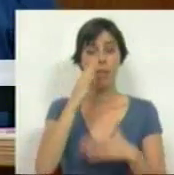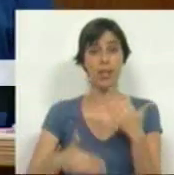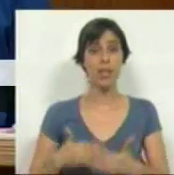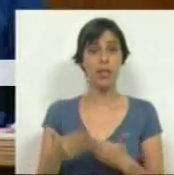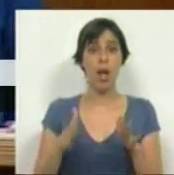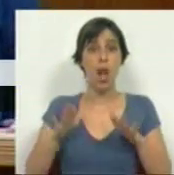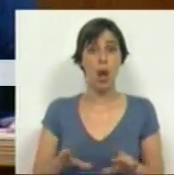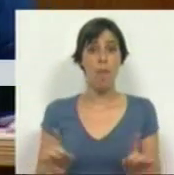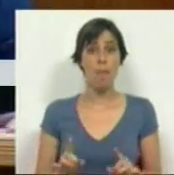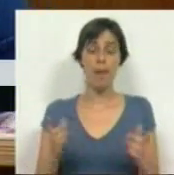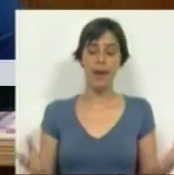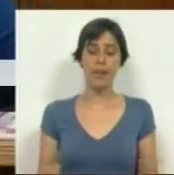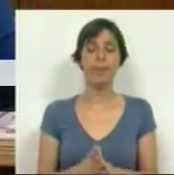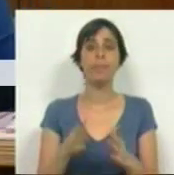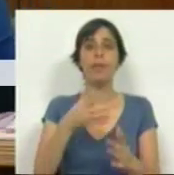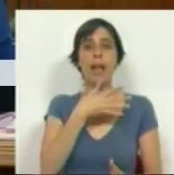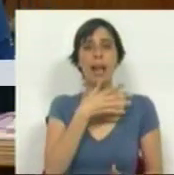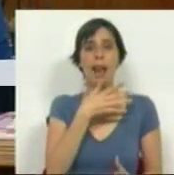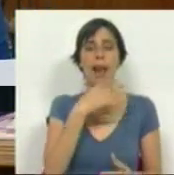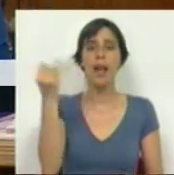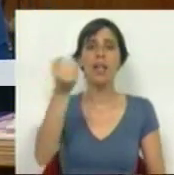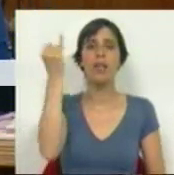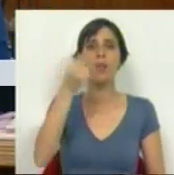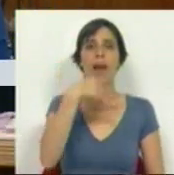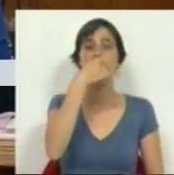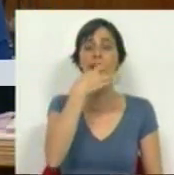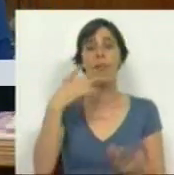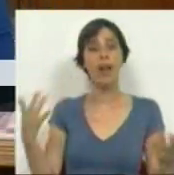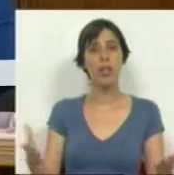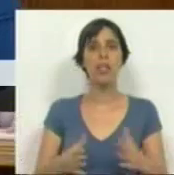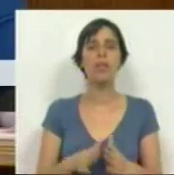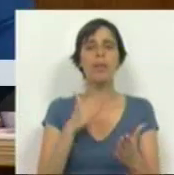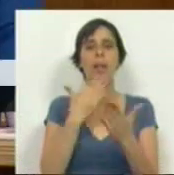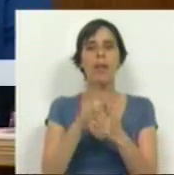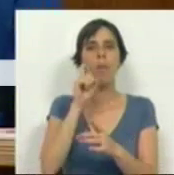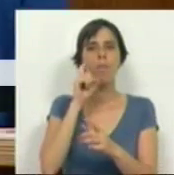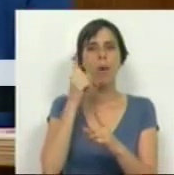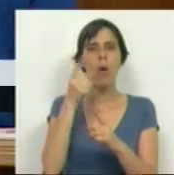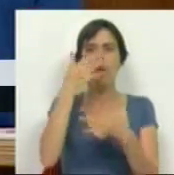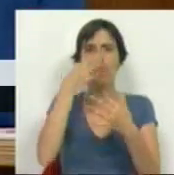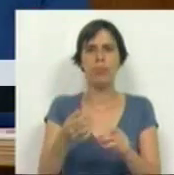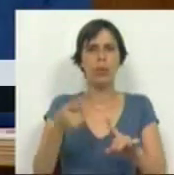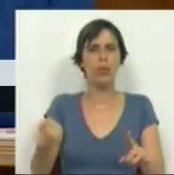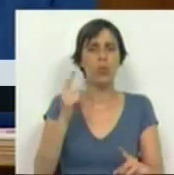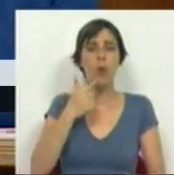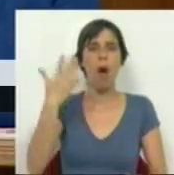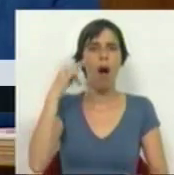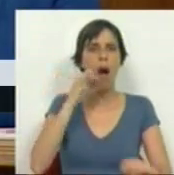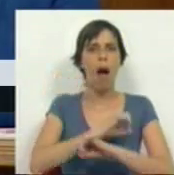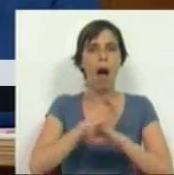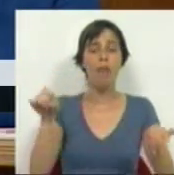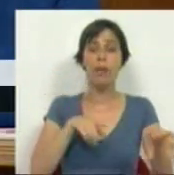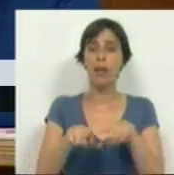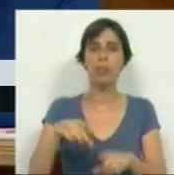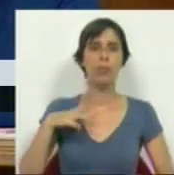não for parada. O proclamado institucionalista Cavaco Silva deu cobro a uma impostura como há muito não se via